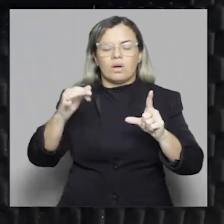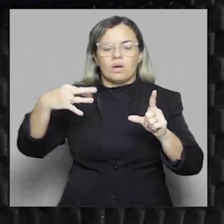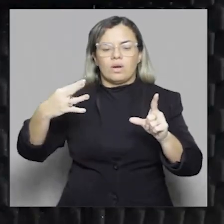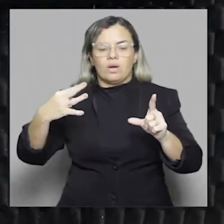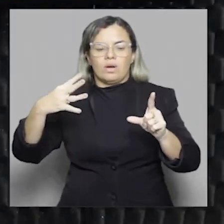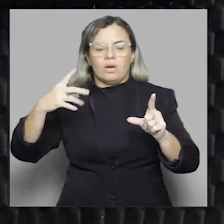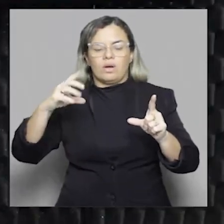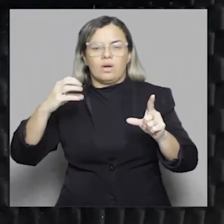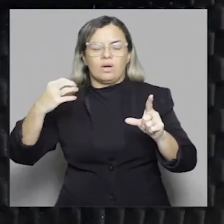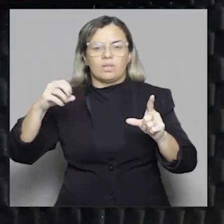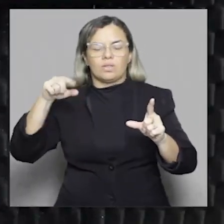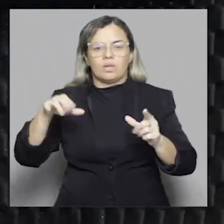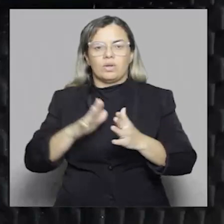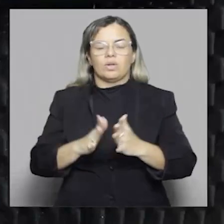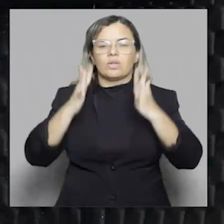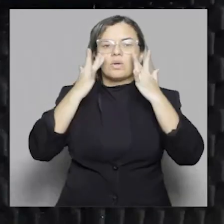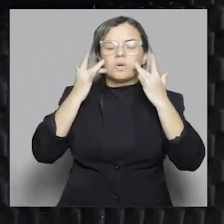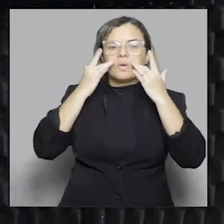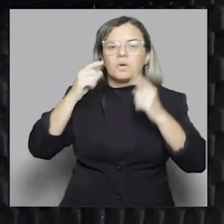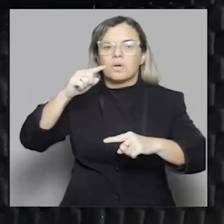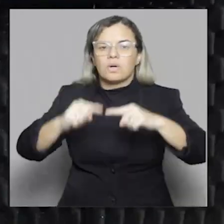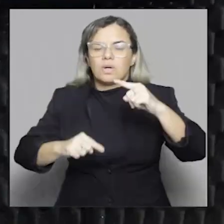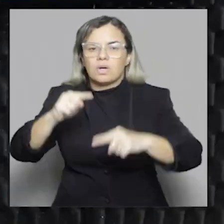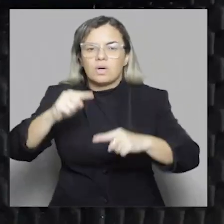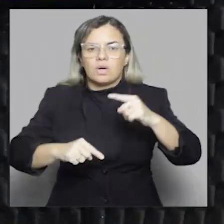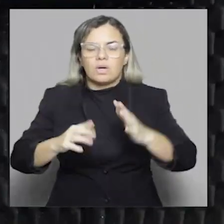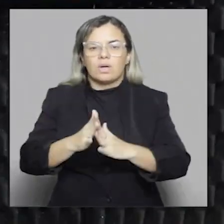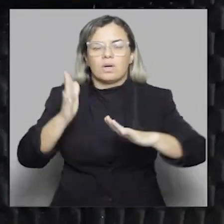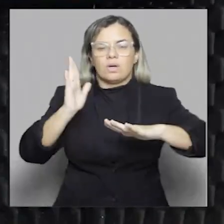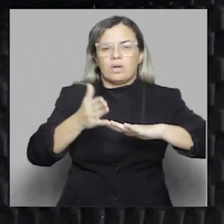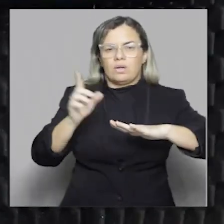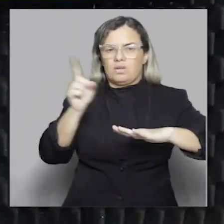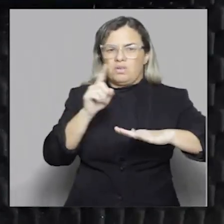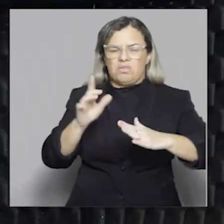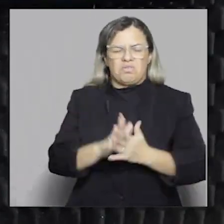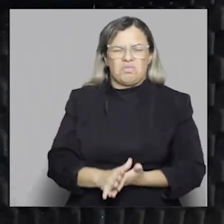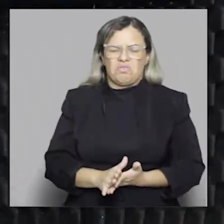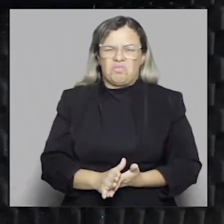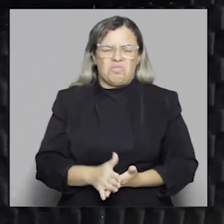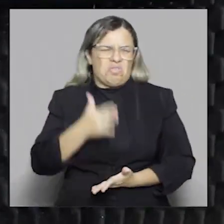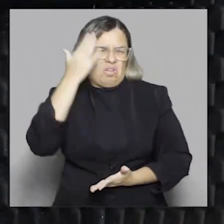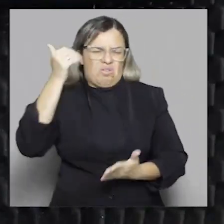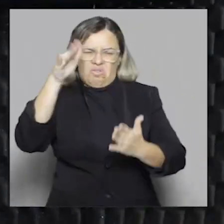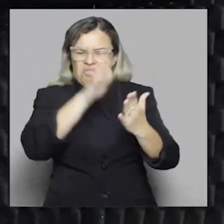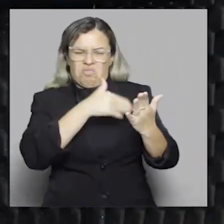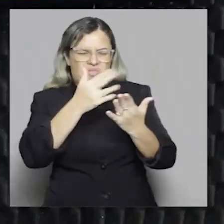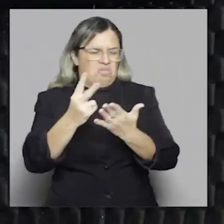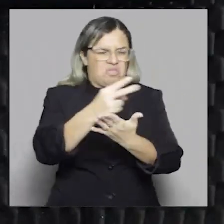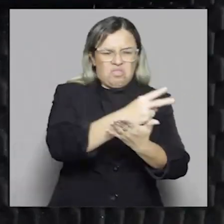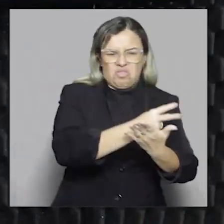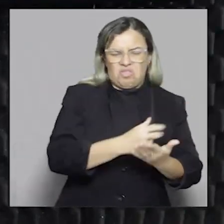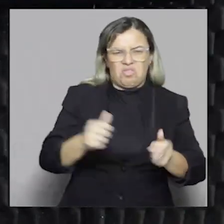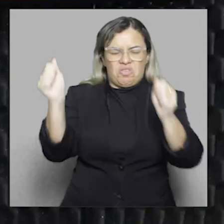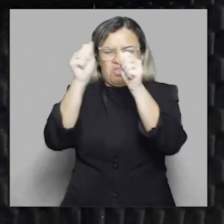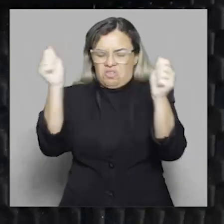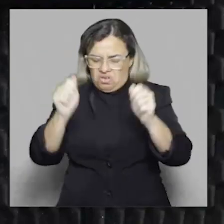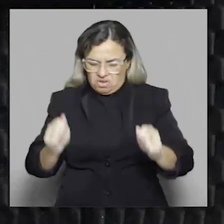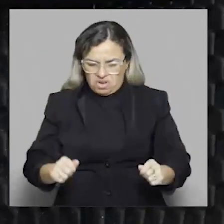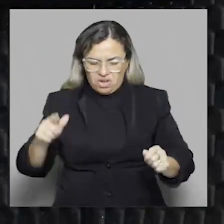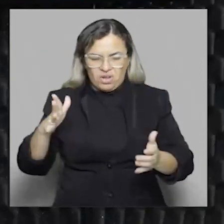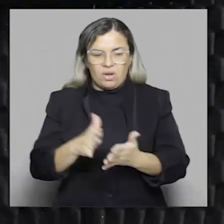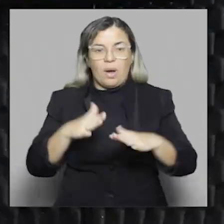arte contemporânea, na qual necessariamente você não precisa saber pintar, desenhar, esculpir, mas o